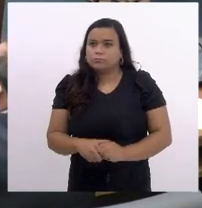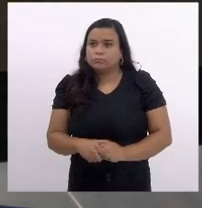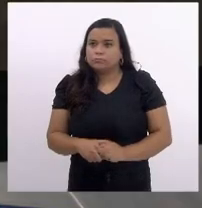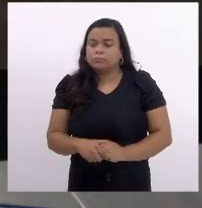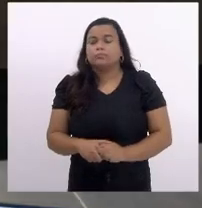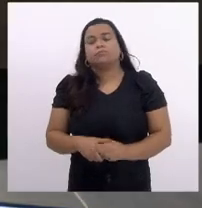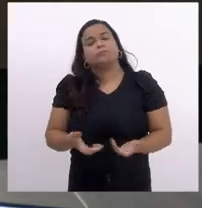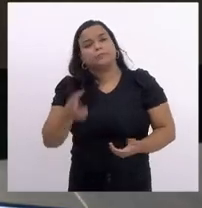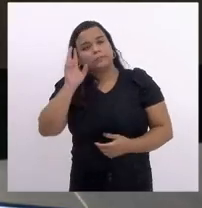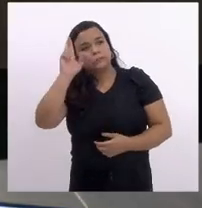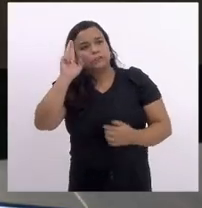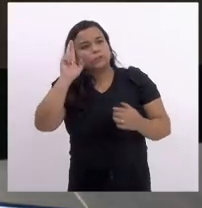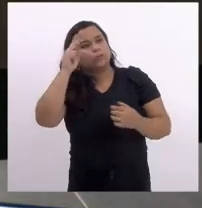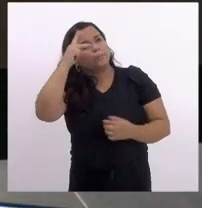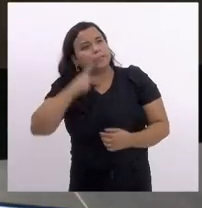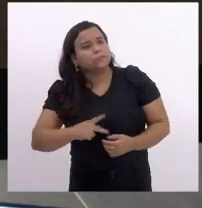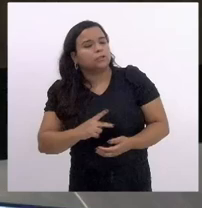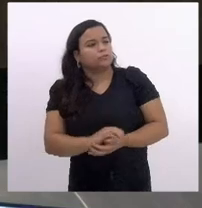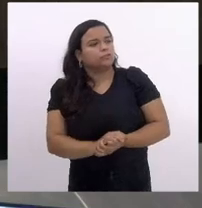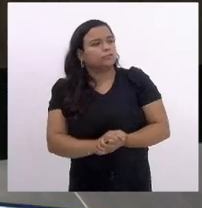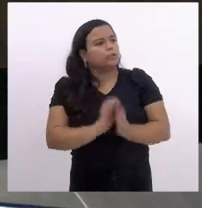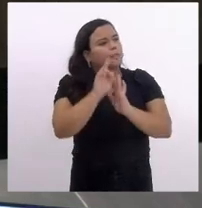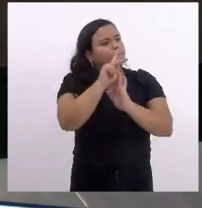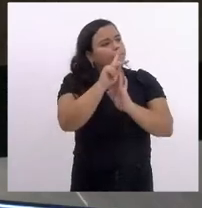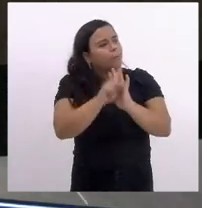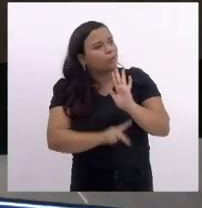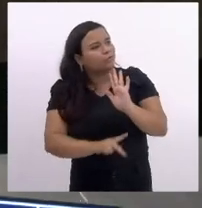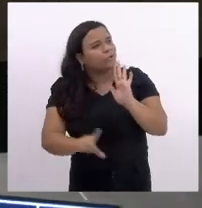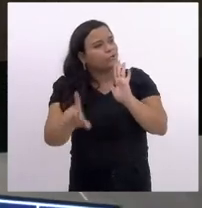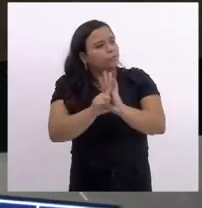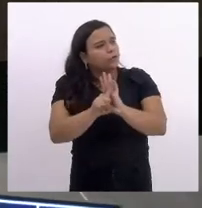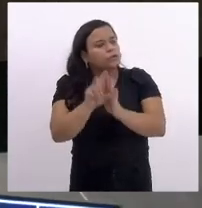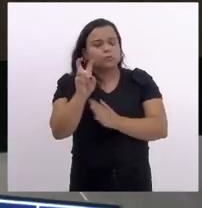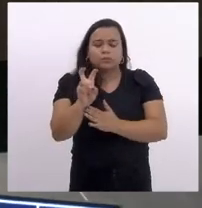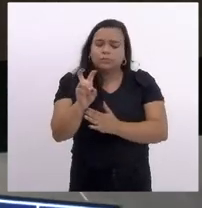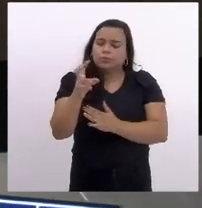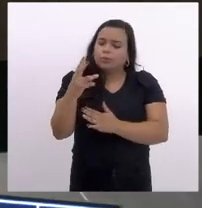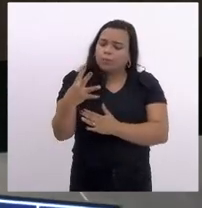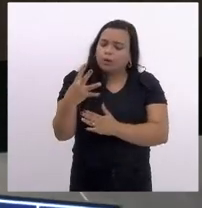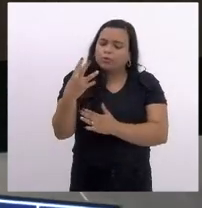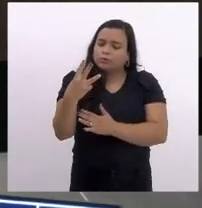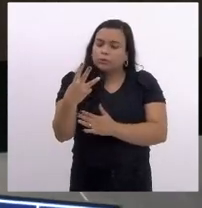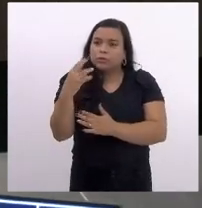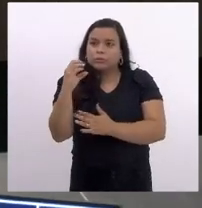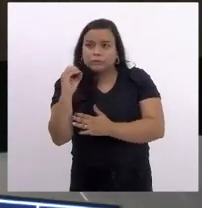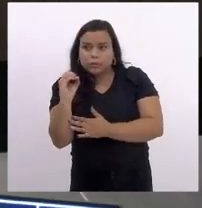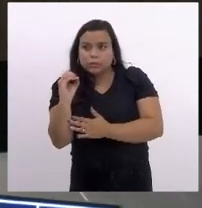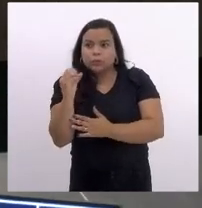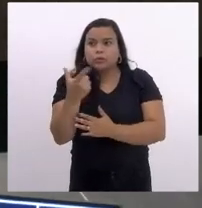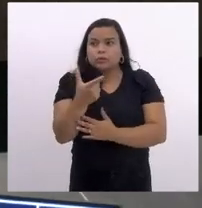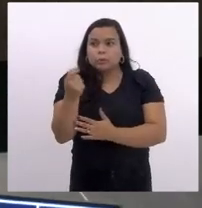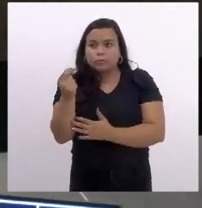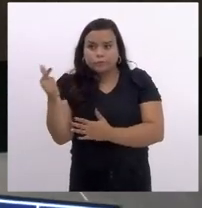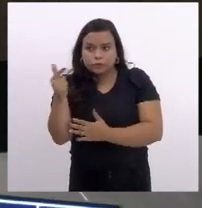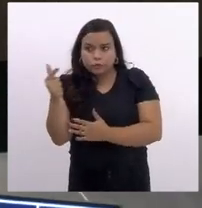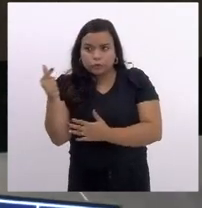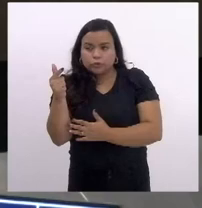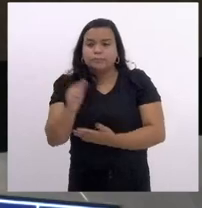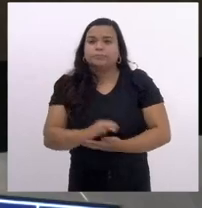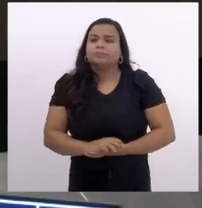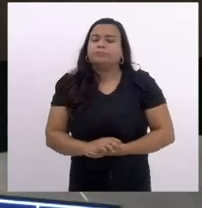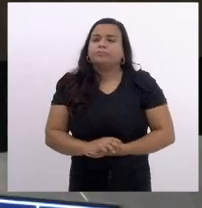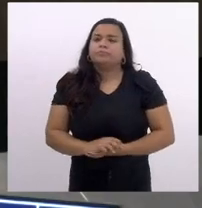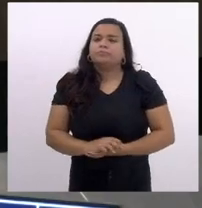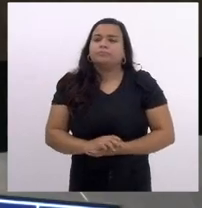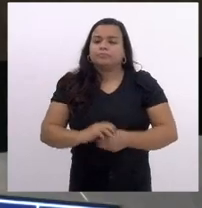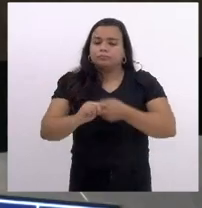Senhor presidente, projeto de lei 5430 de 2022,